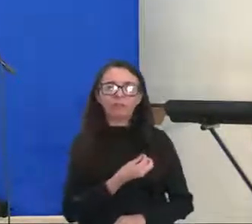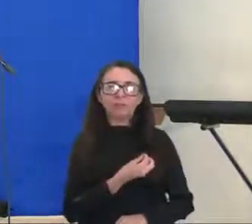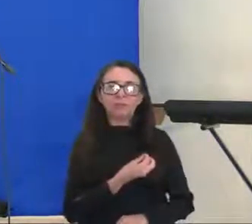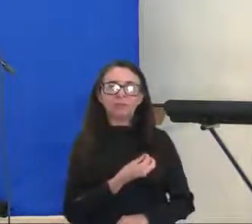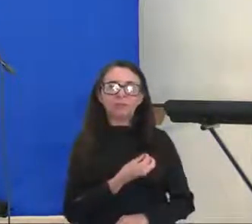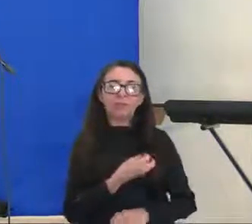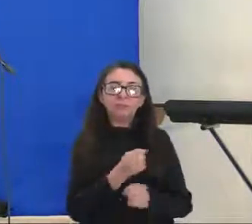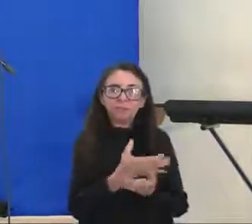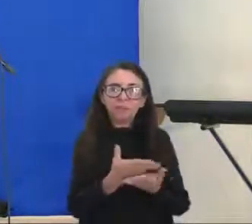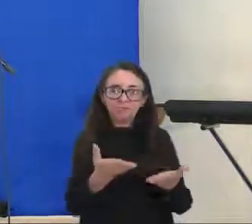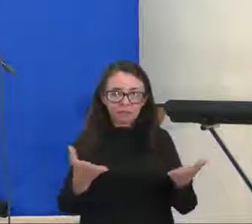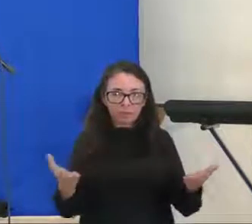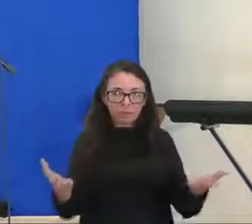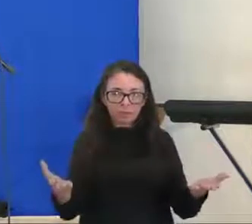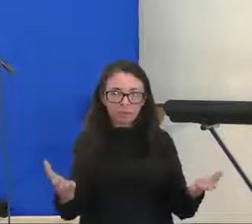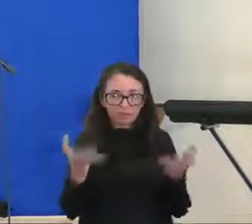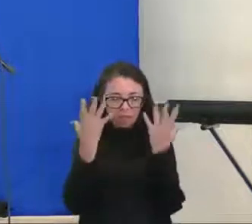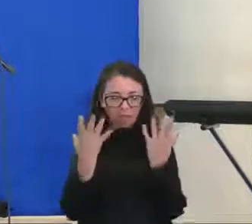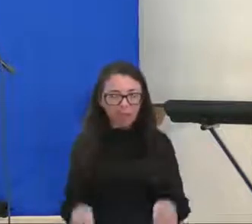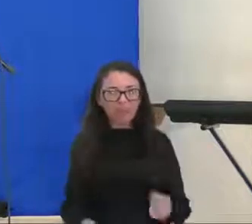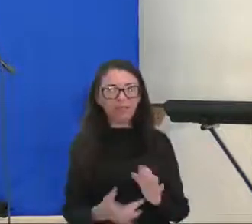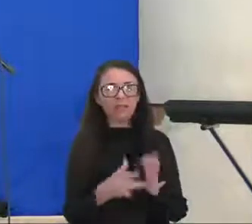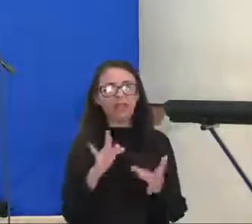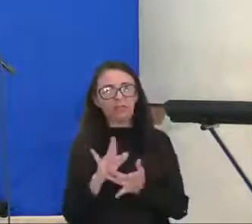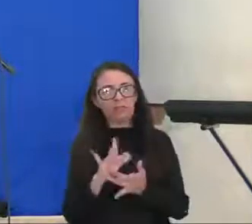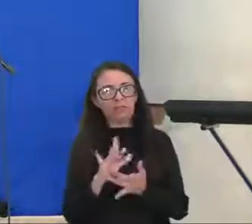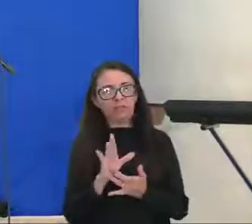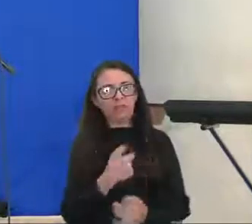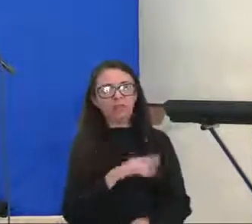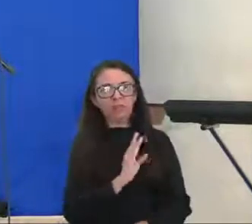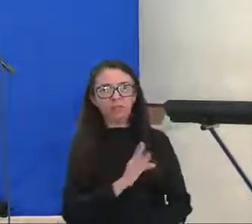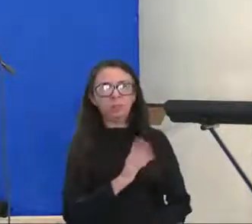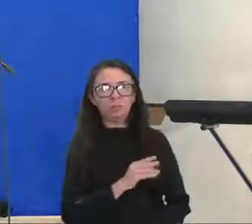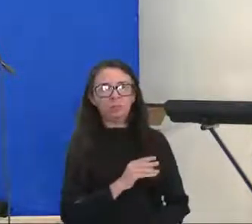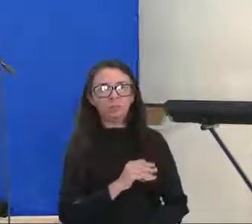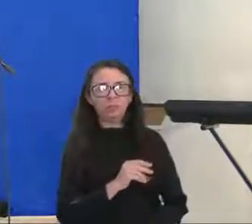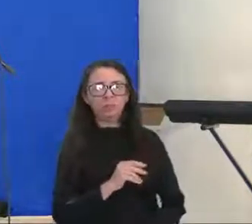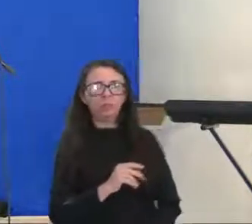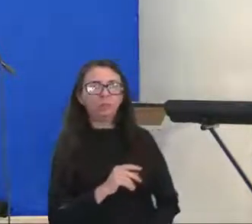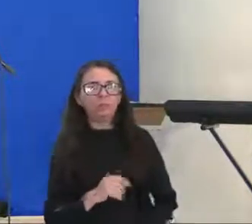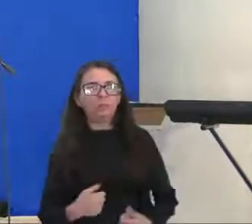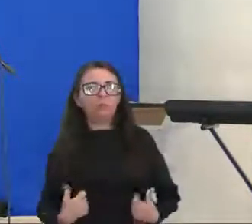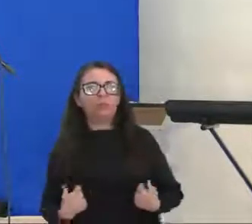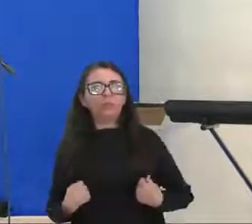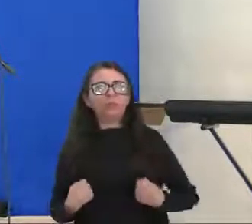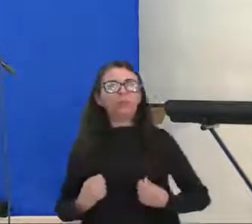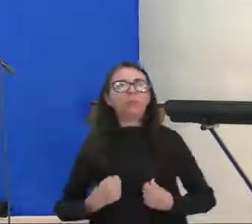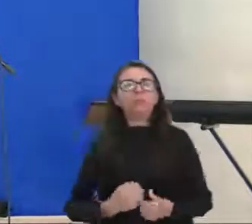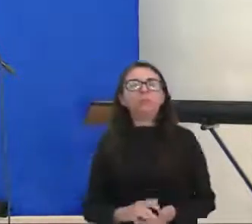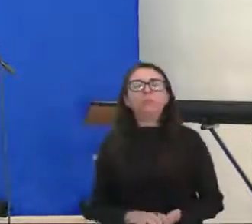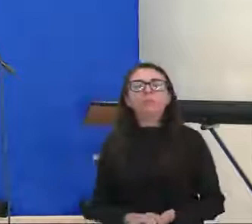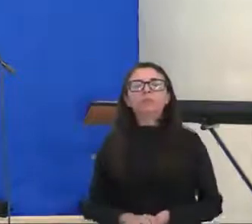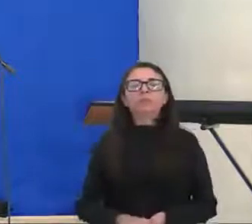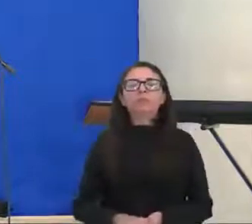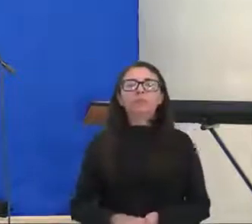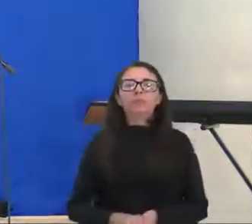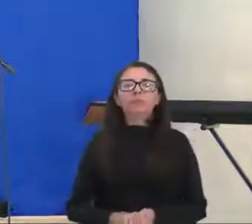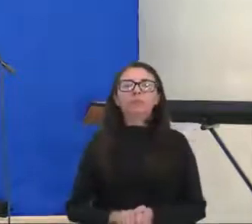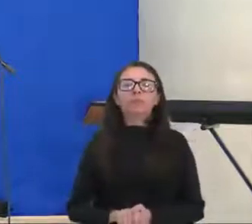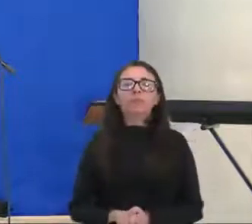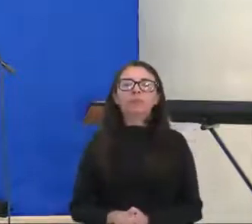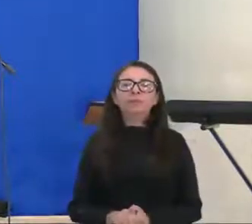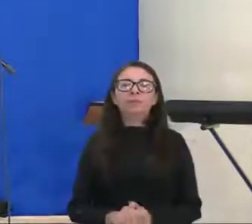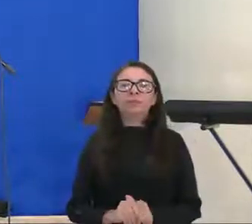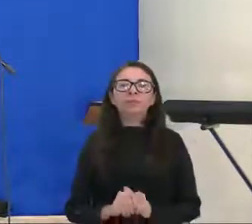quando Jesus expirou na cruz, o véu do templo que separava o lugar santo do lugar santíssimo, ele